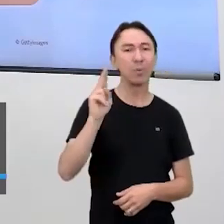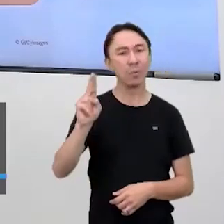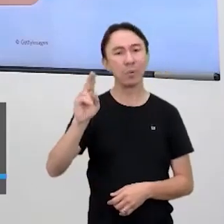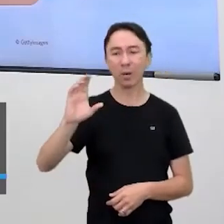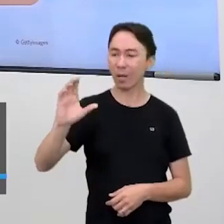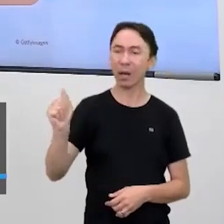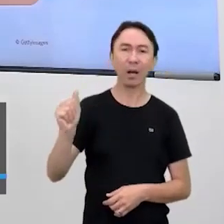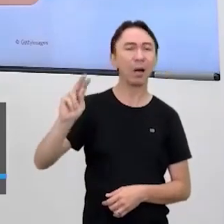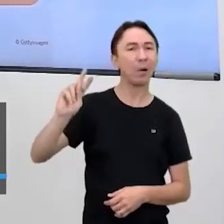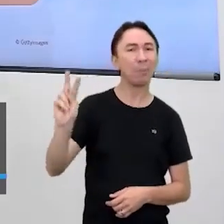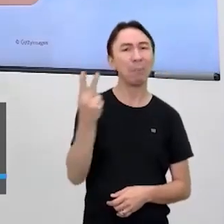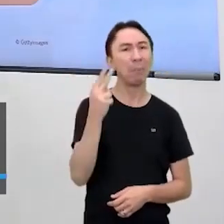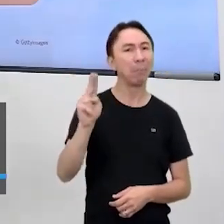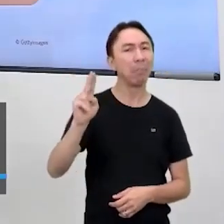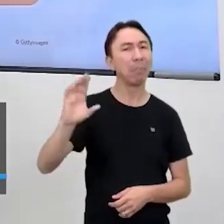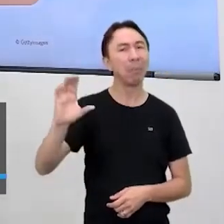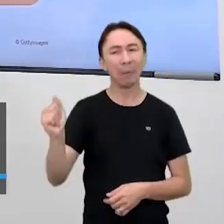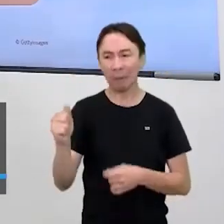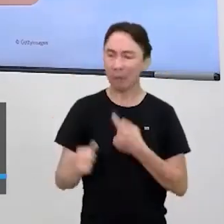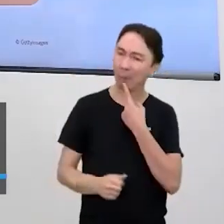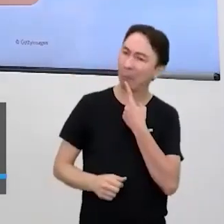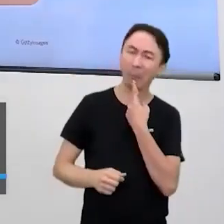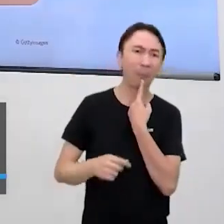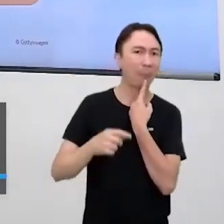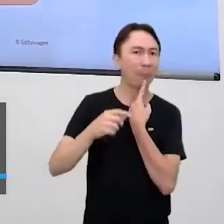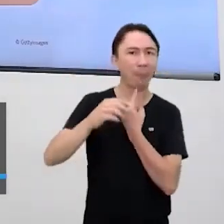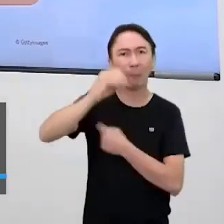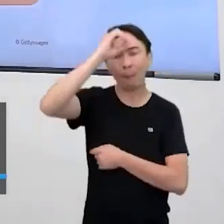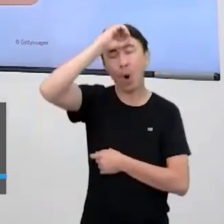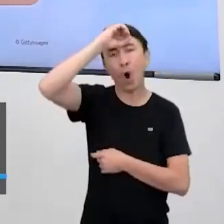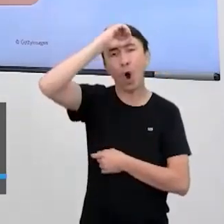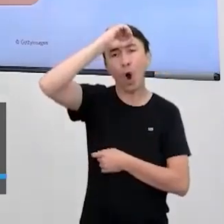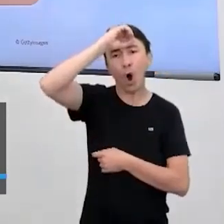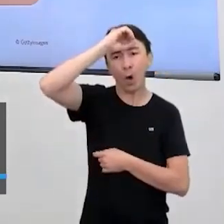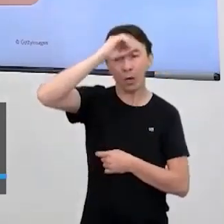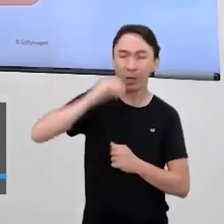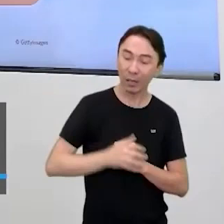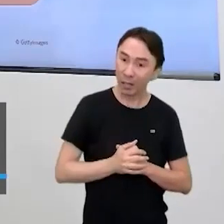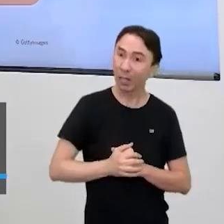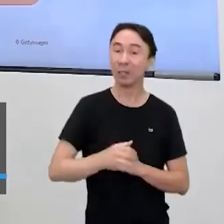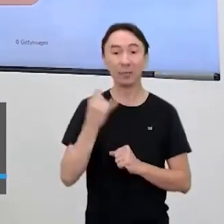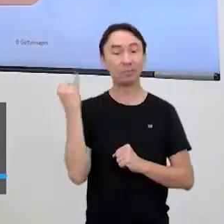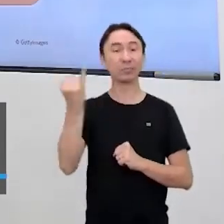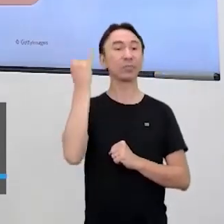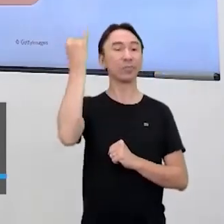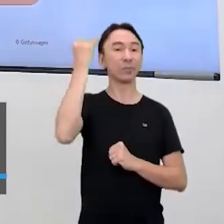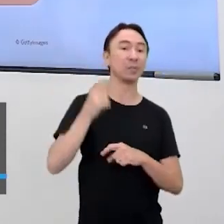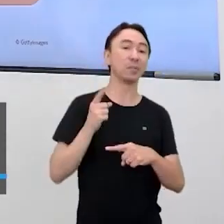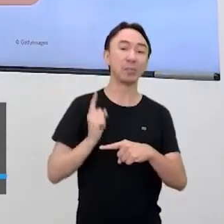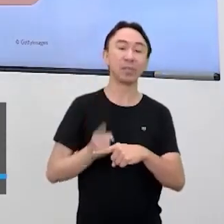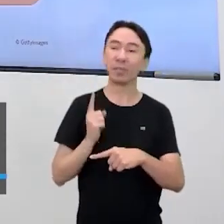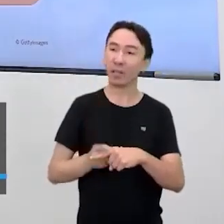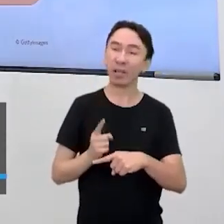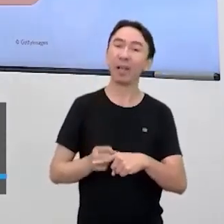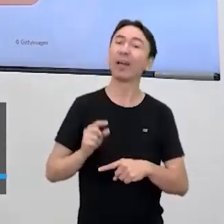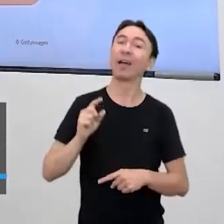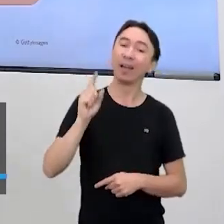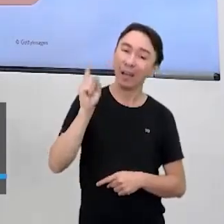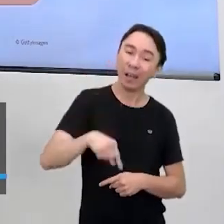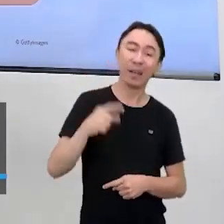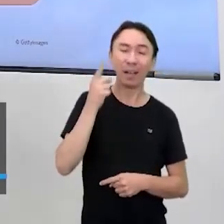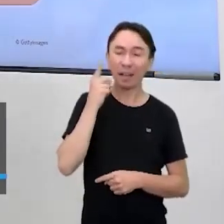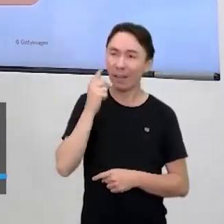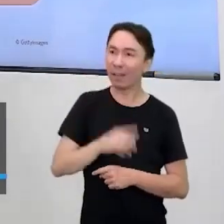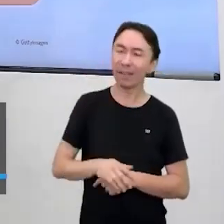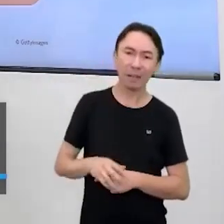o uca-uca, né? E para mim foi muito interessante porque não deixou de ser um resgate histórico, não deixou também de ser um resgate